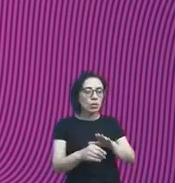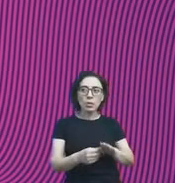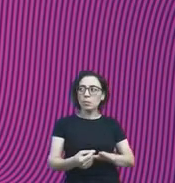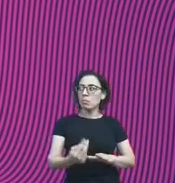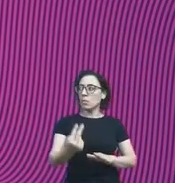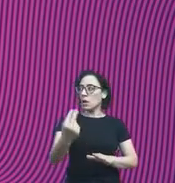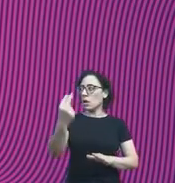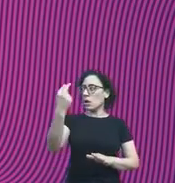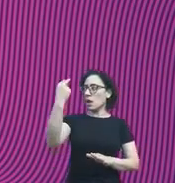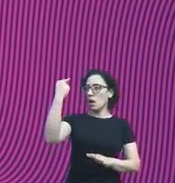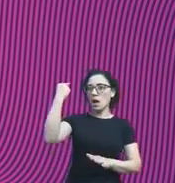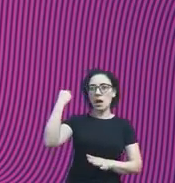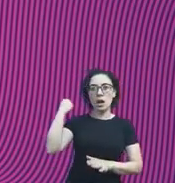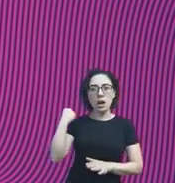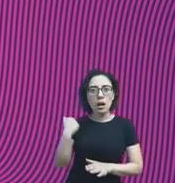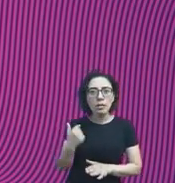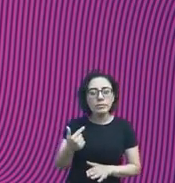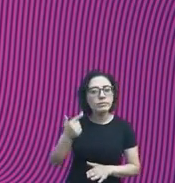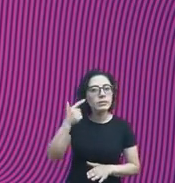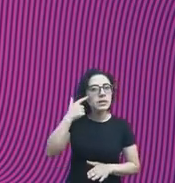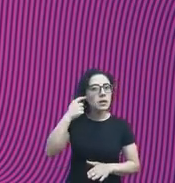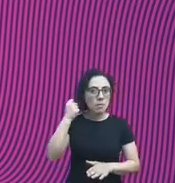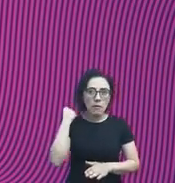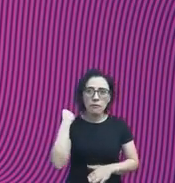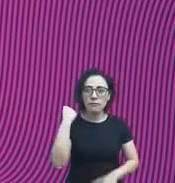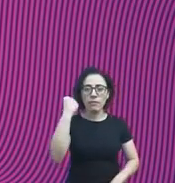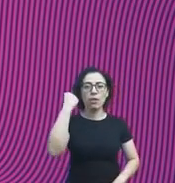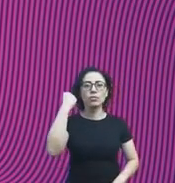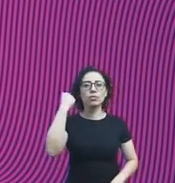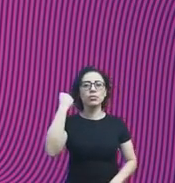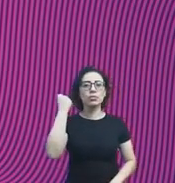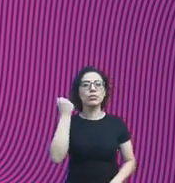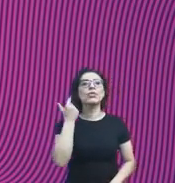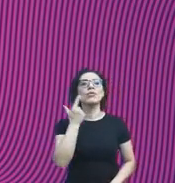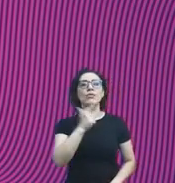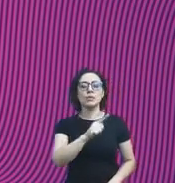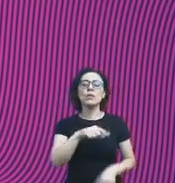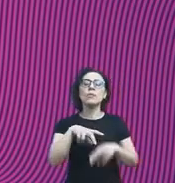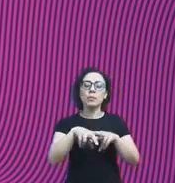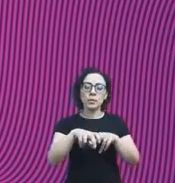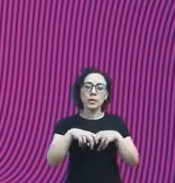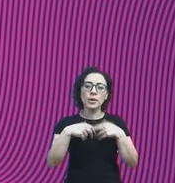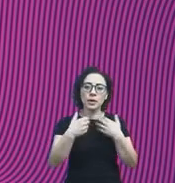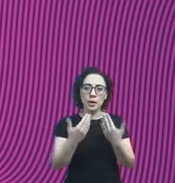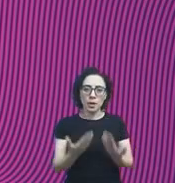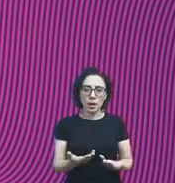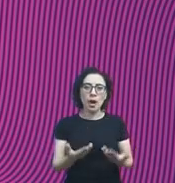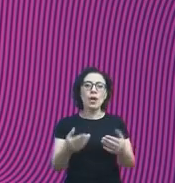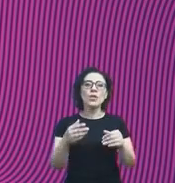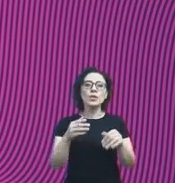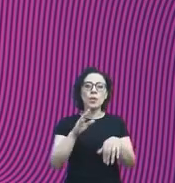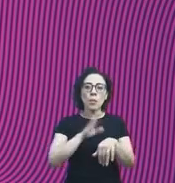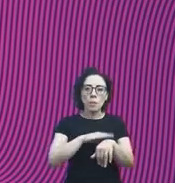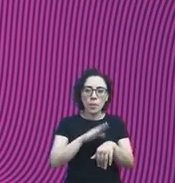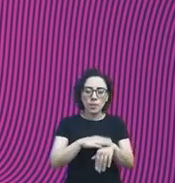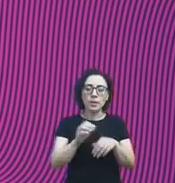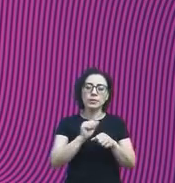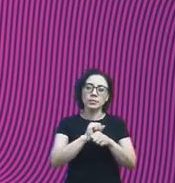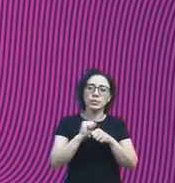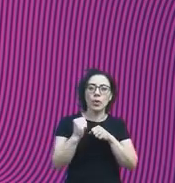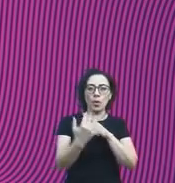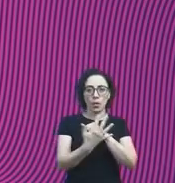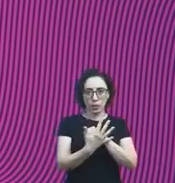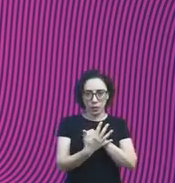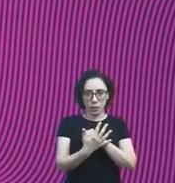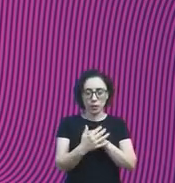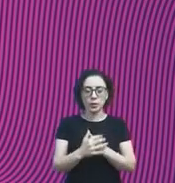ainda atravessa em função do Covid. Mas a mesma pandemia que trouxe